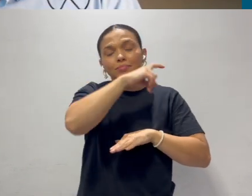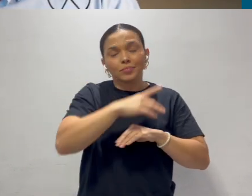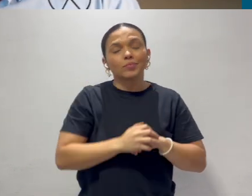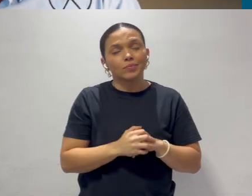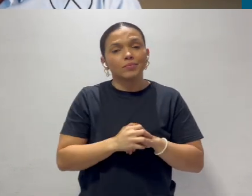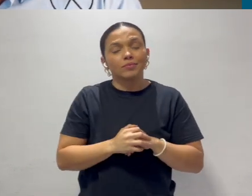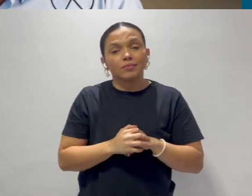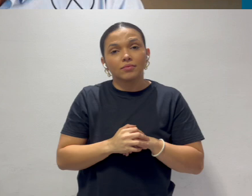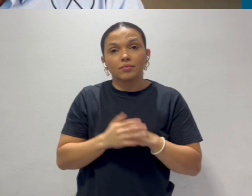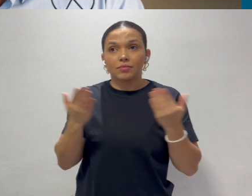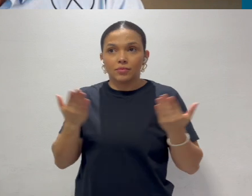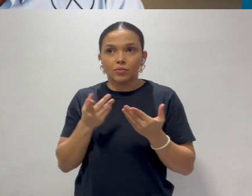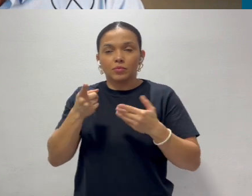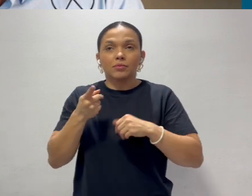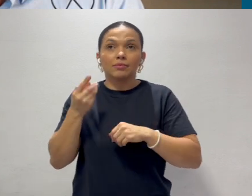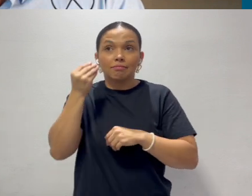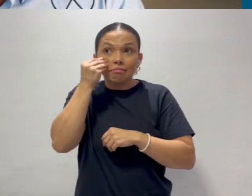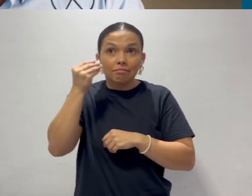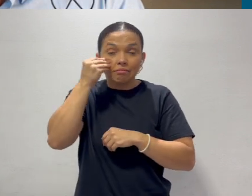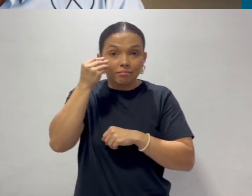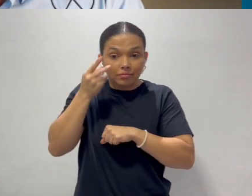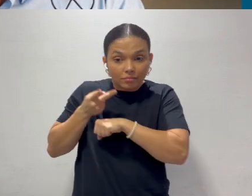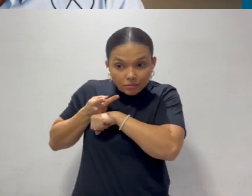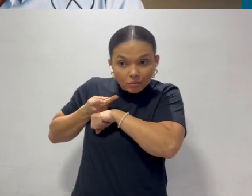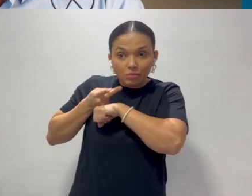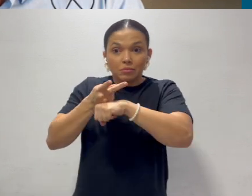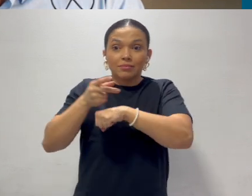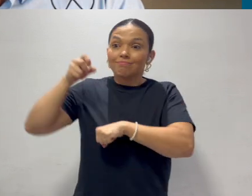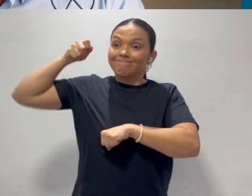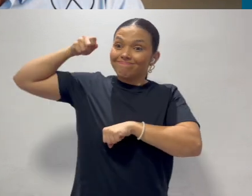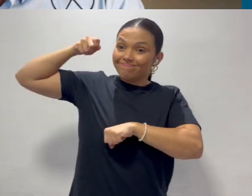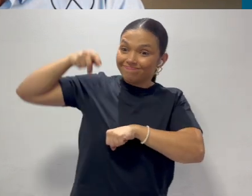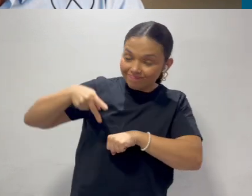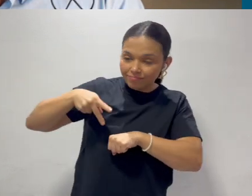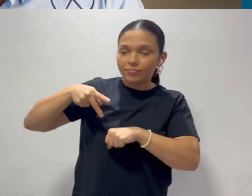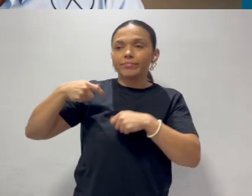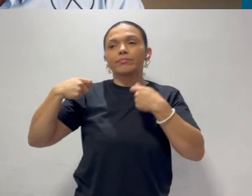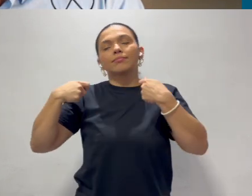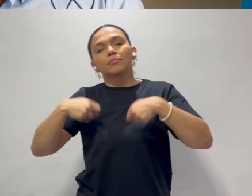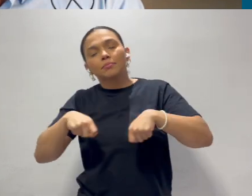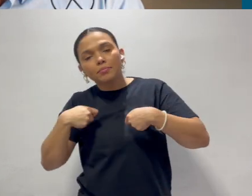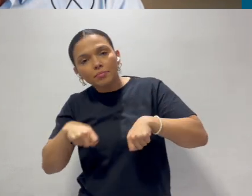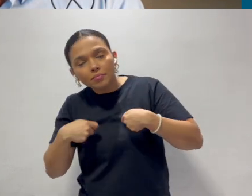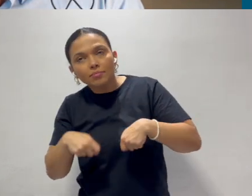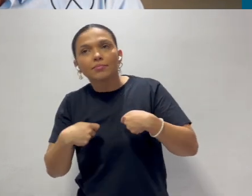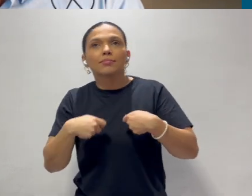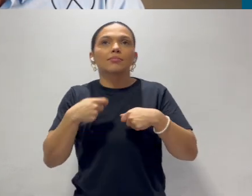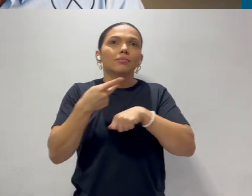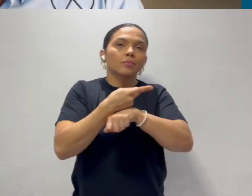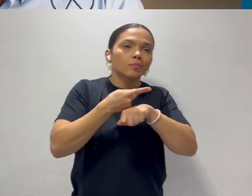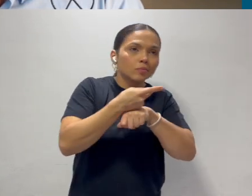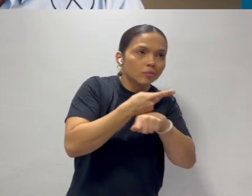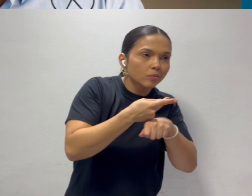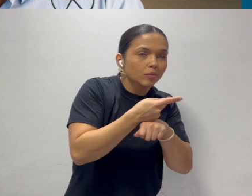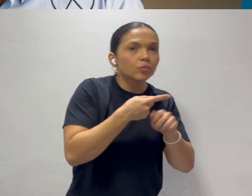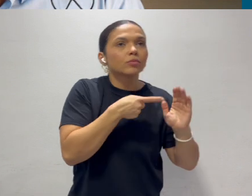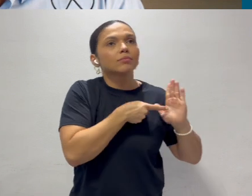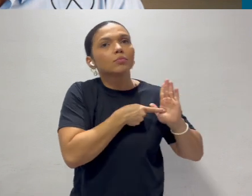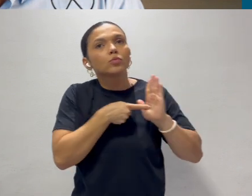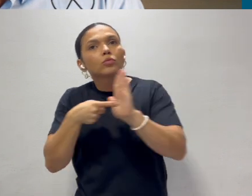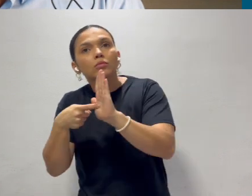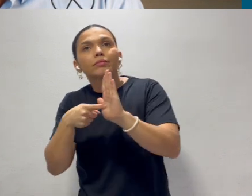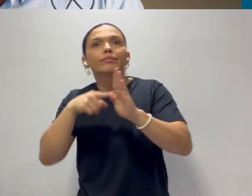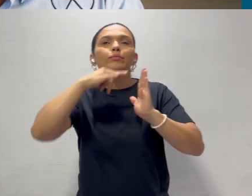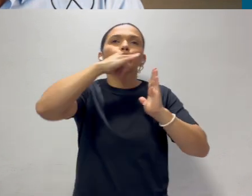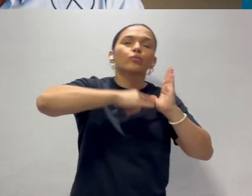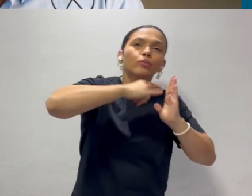difícil, porque agora você buscando uma aposentadoria, você precisa ter colhimento do que você precisa apresentar